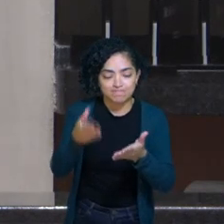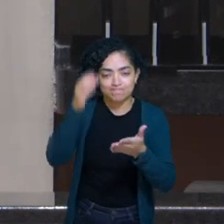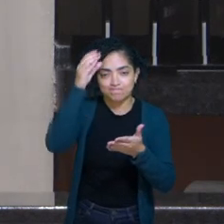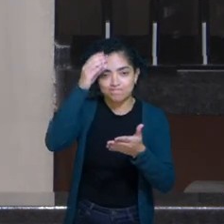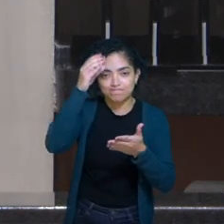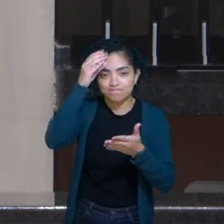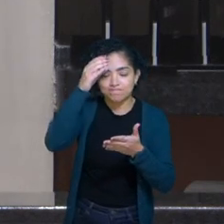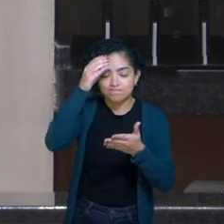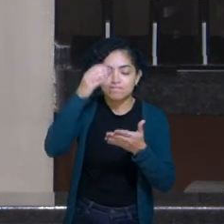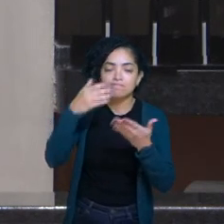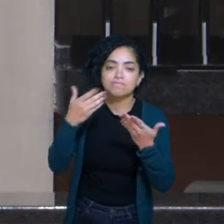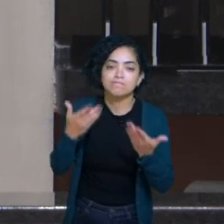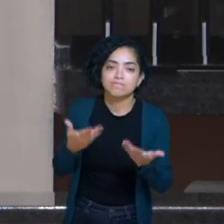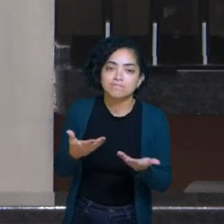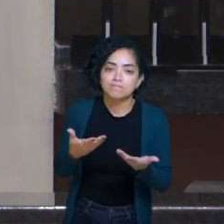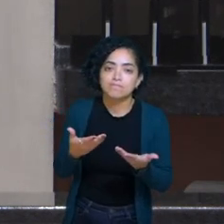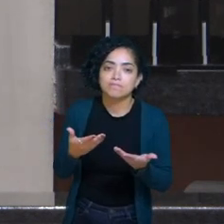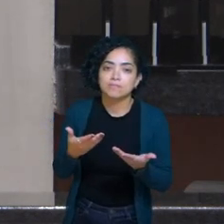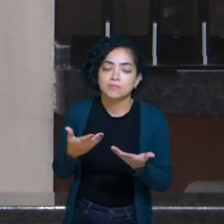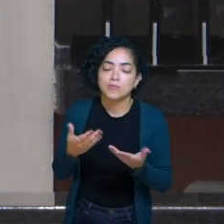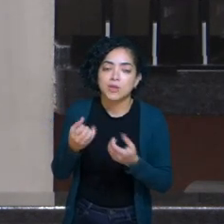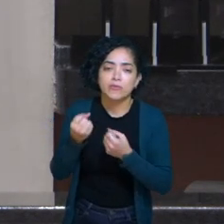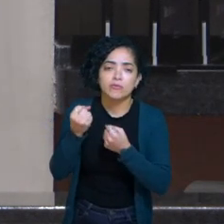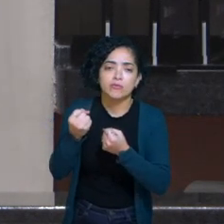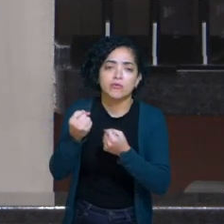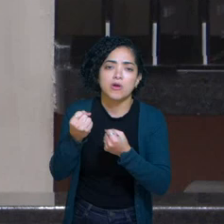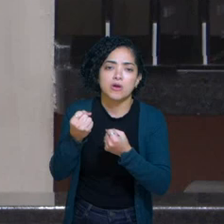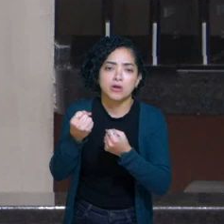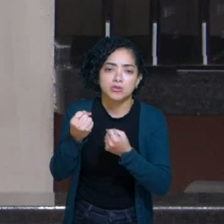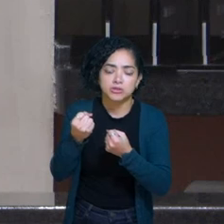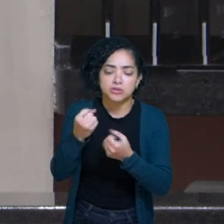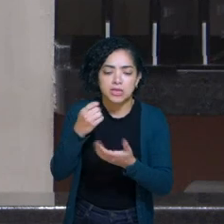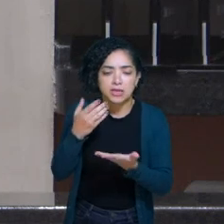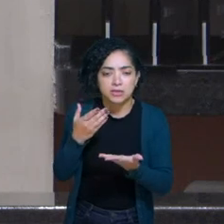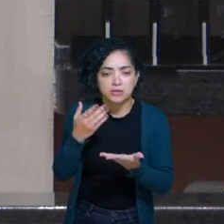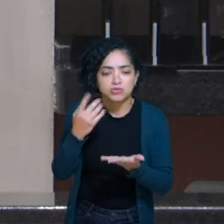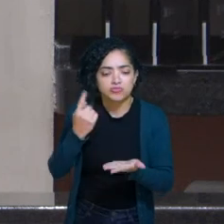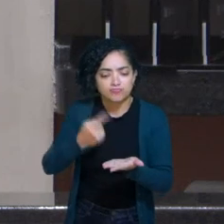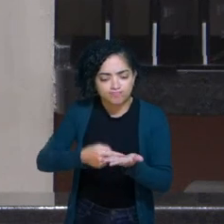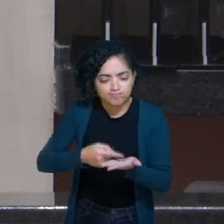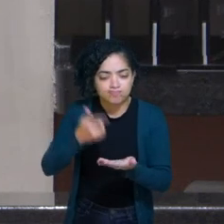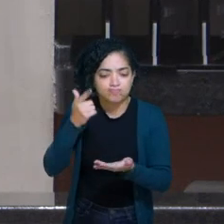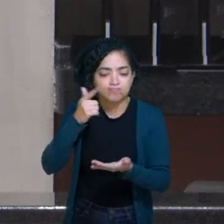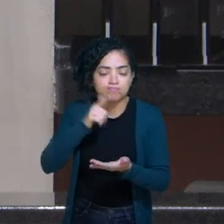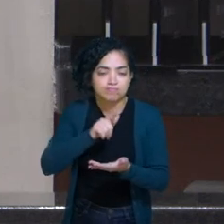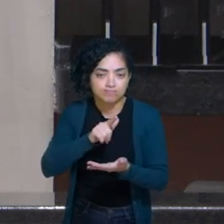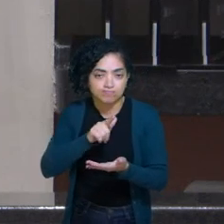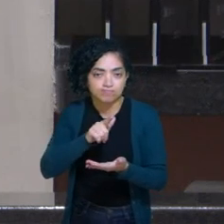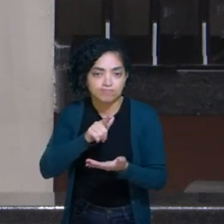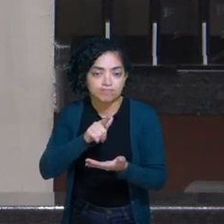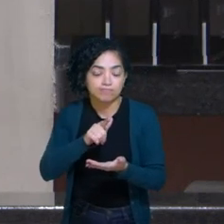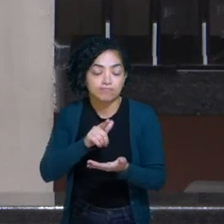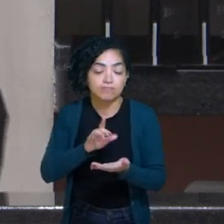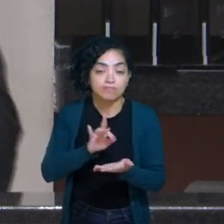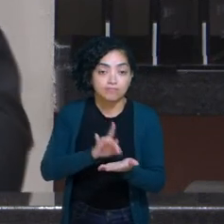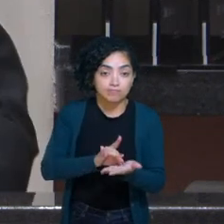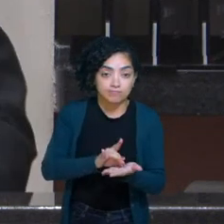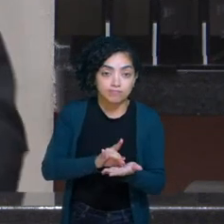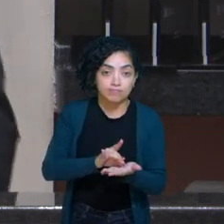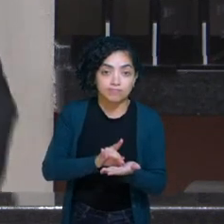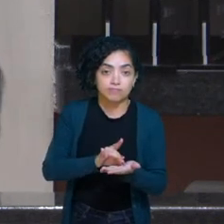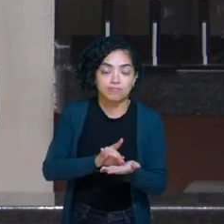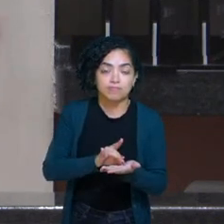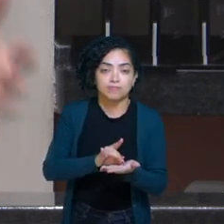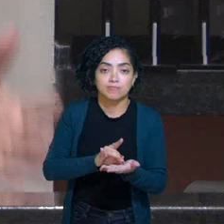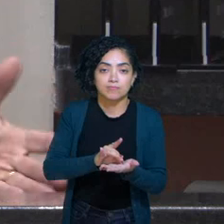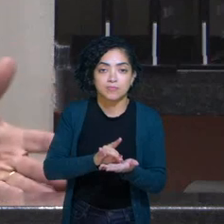consciência muito forte de dever cumprido no sentido de que a gente conseguiu fazer isso acontecer e essa equipe que tá